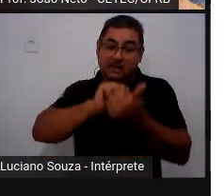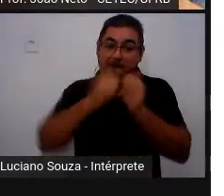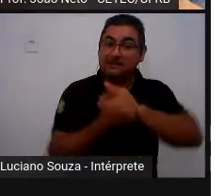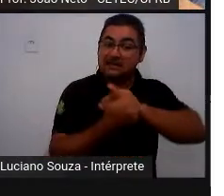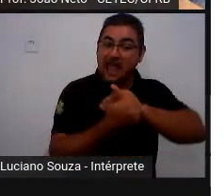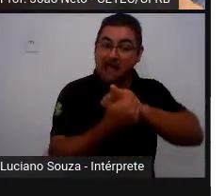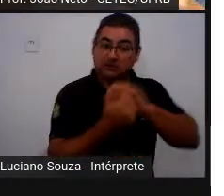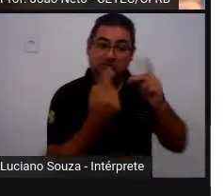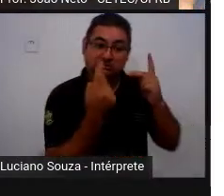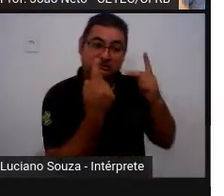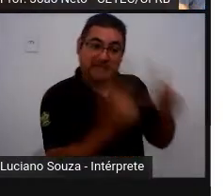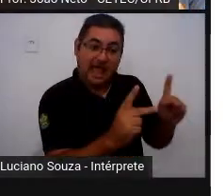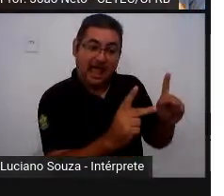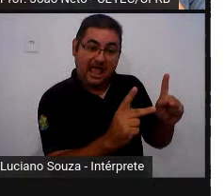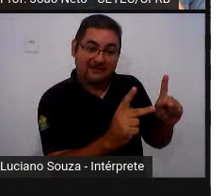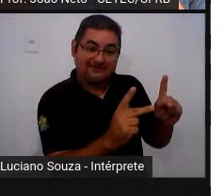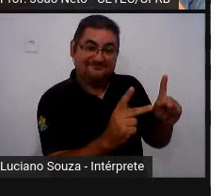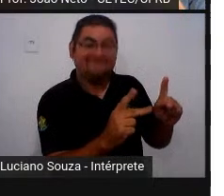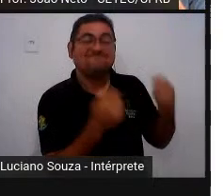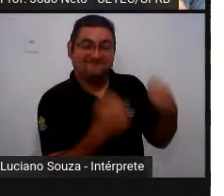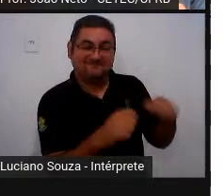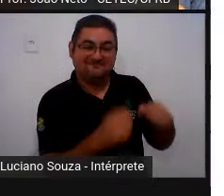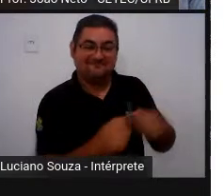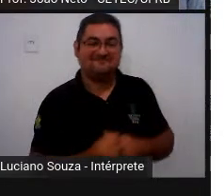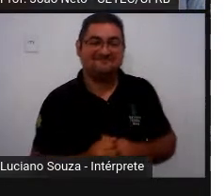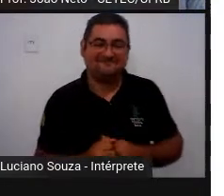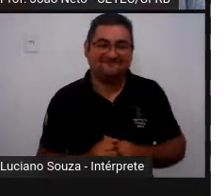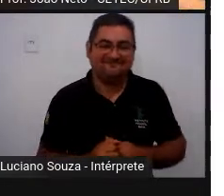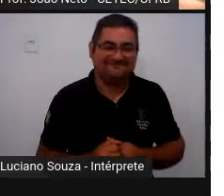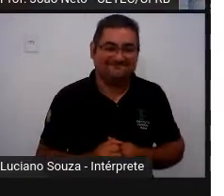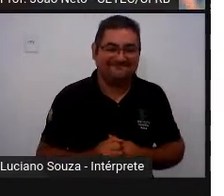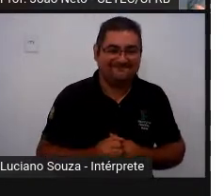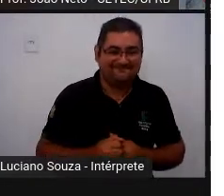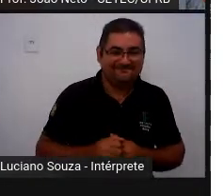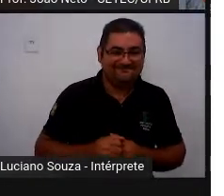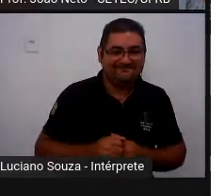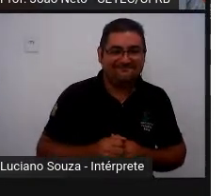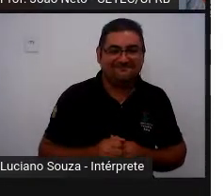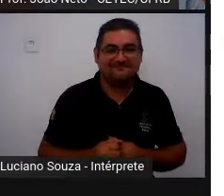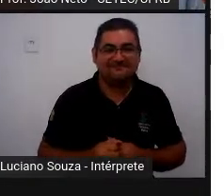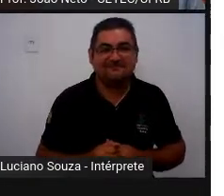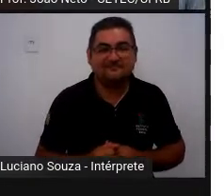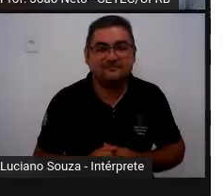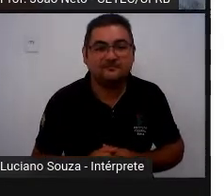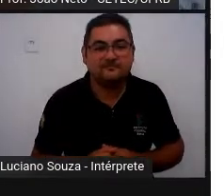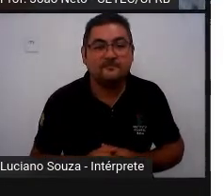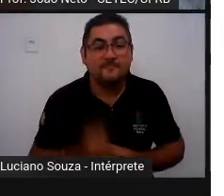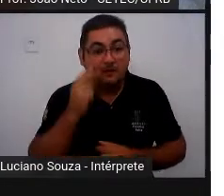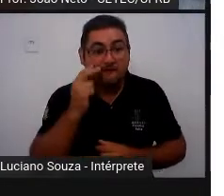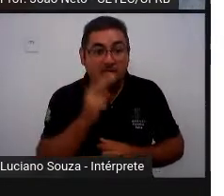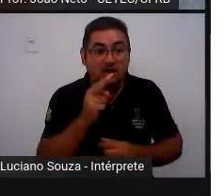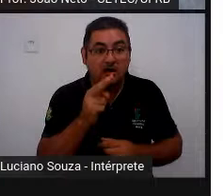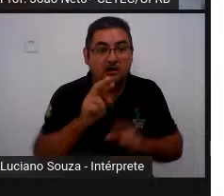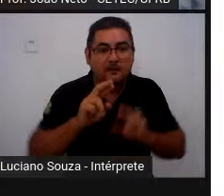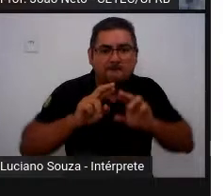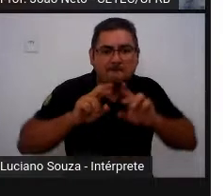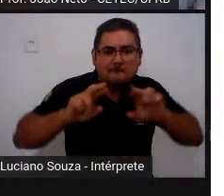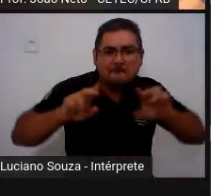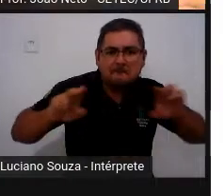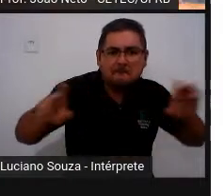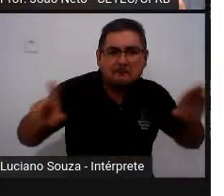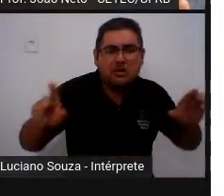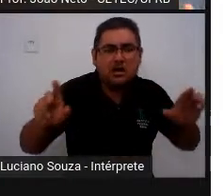as necessidades específicas dele e eu apresento aqui uma cê e tecnologias assistivas